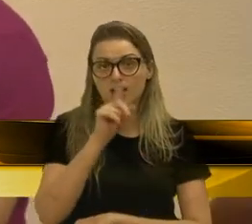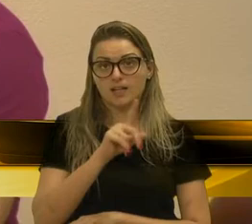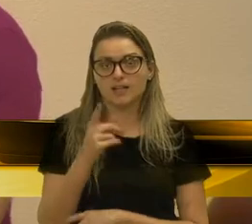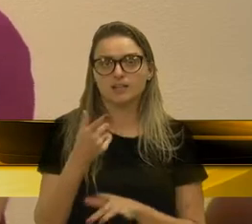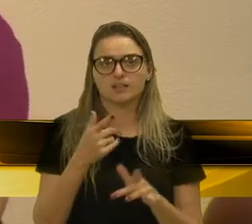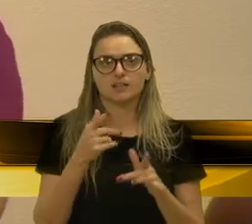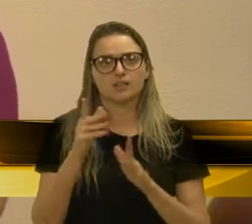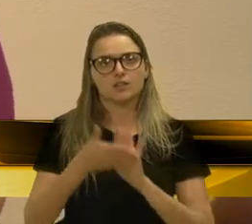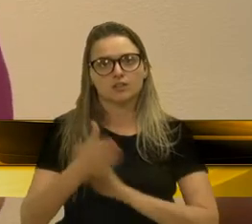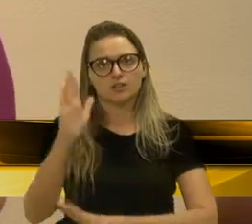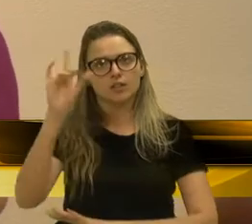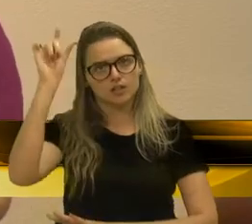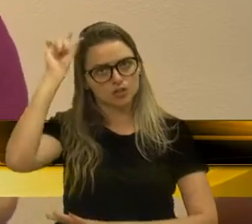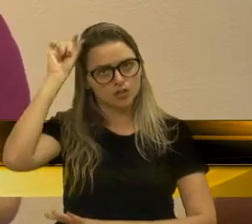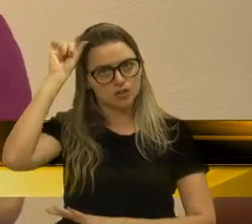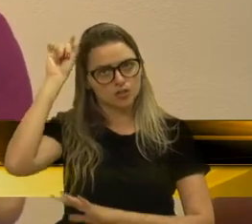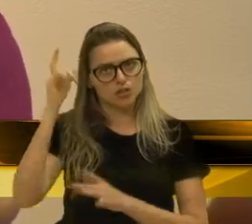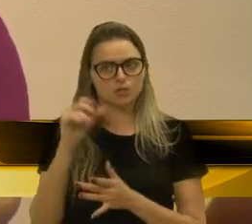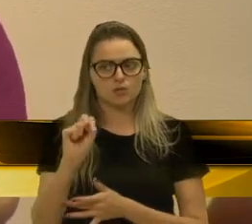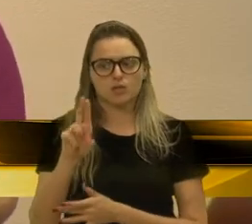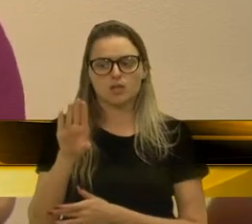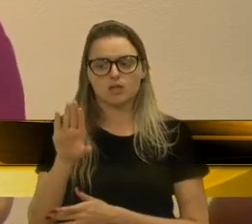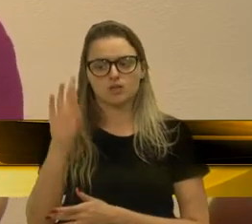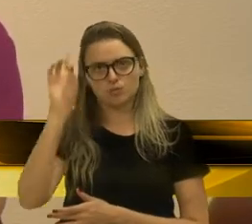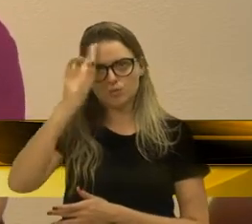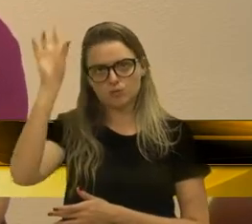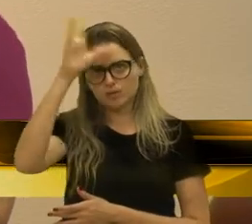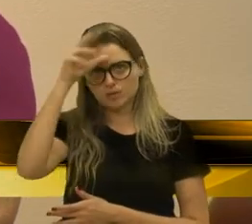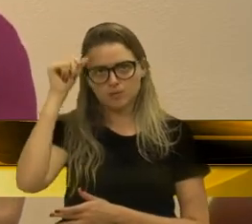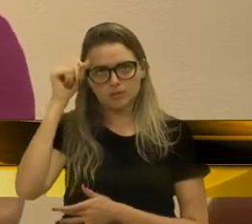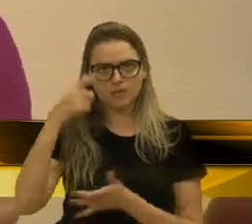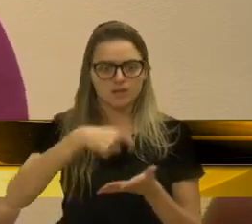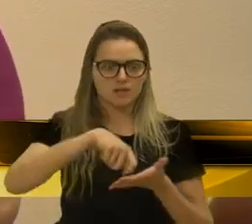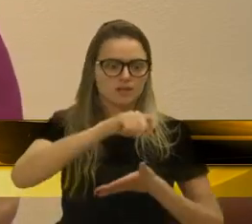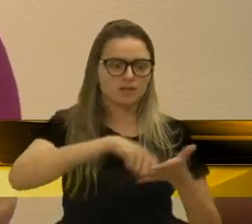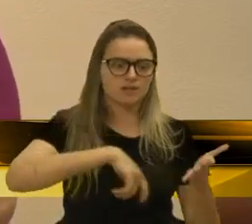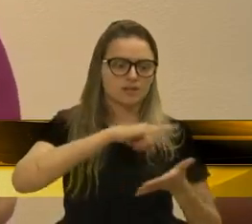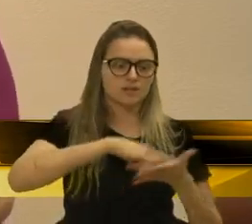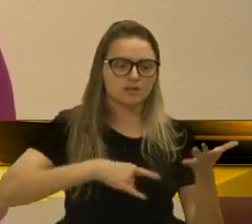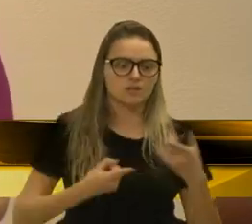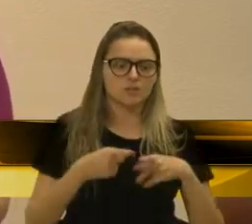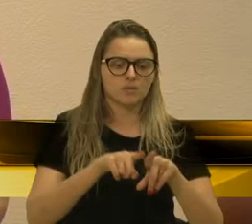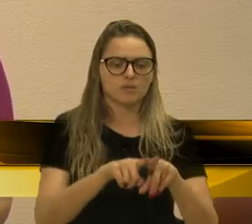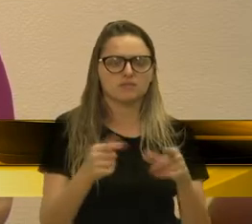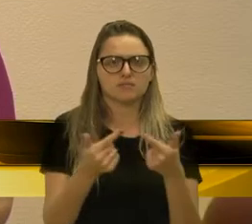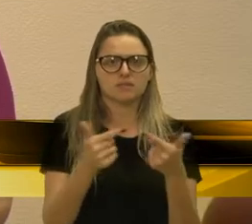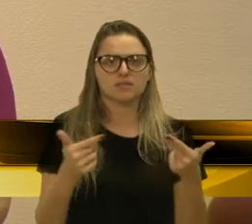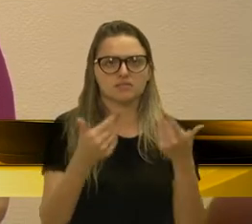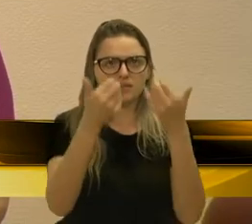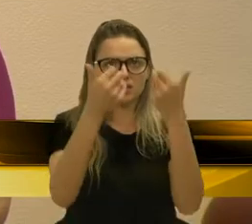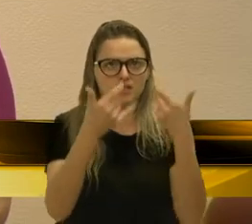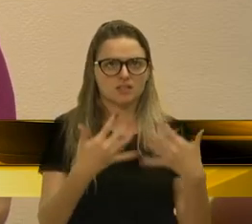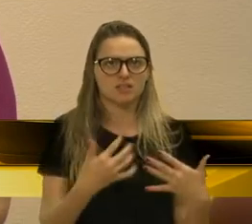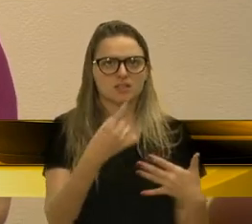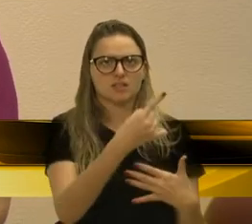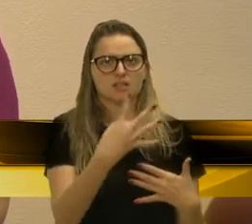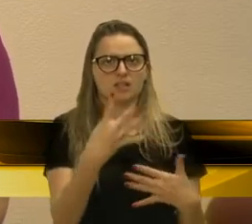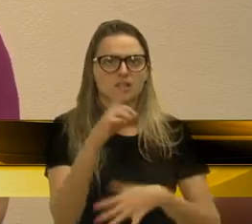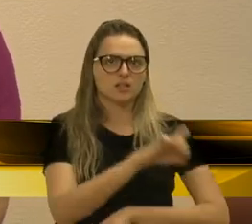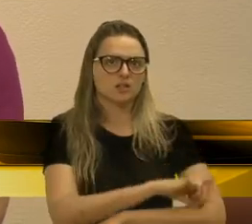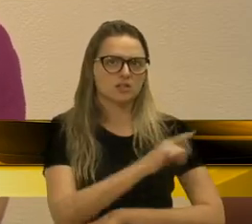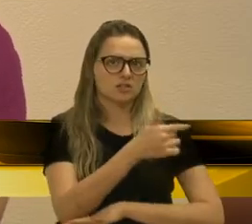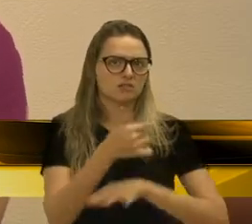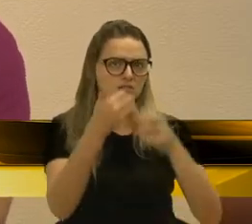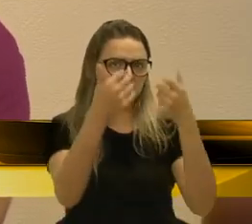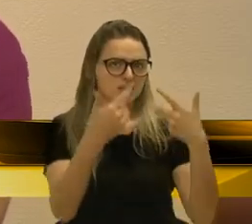Chico Guerra e a subprefeita assinar um acordo que eles julgam importantíssimos e não há uma notícia durante 14 dias a respeito